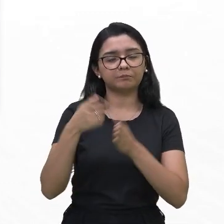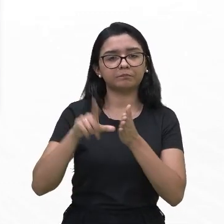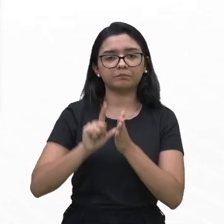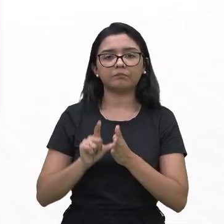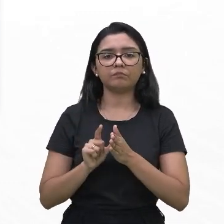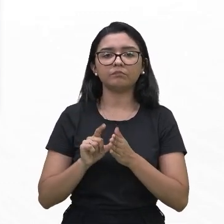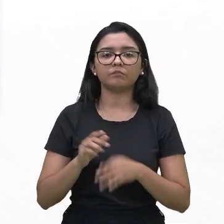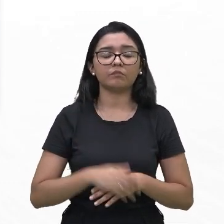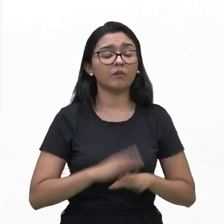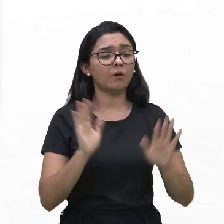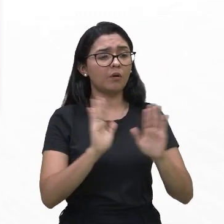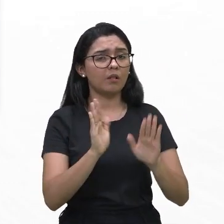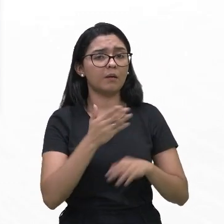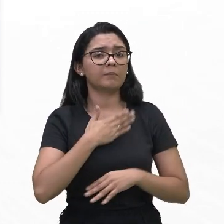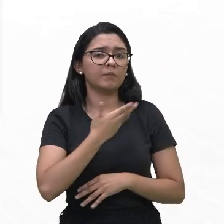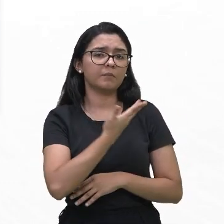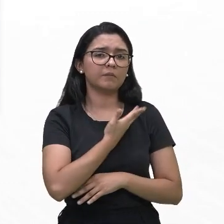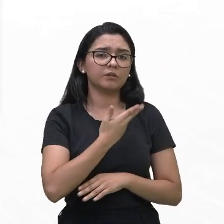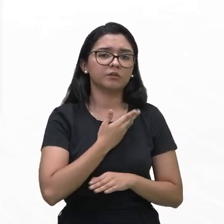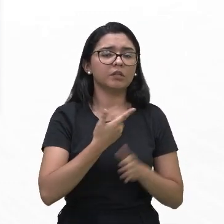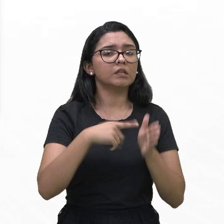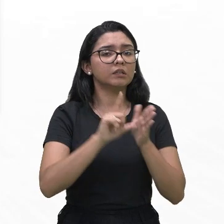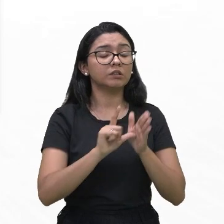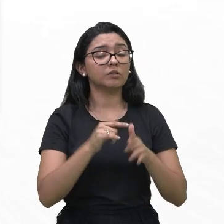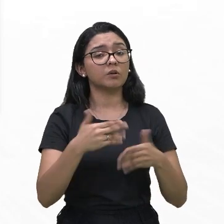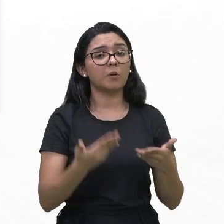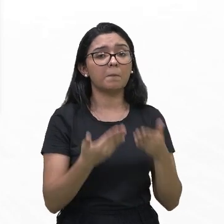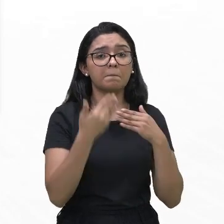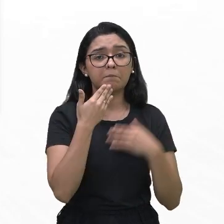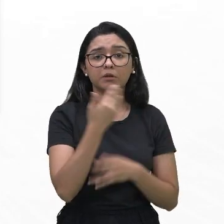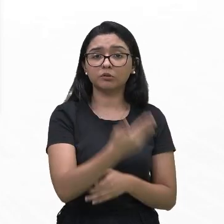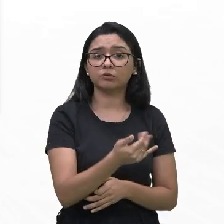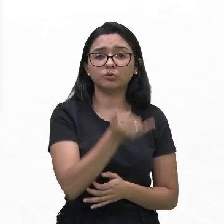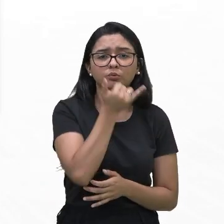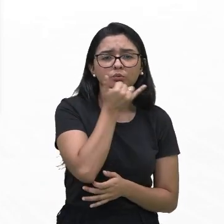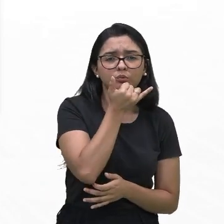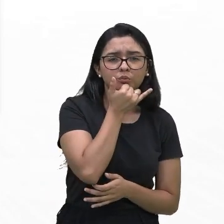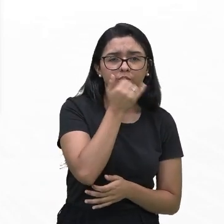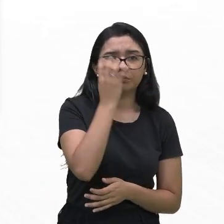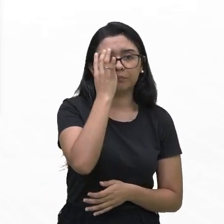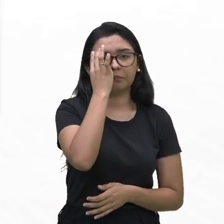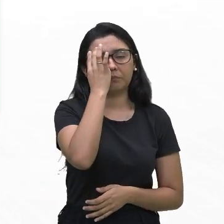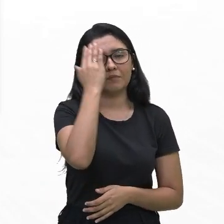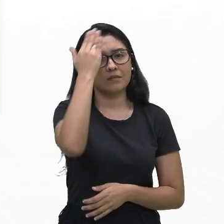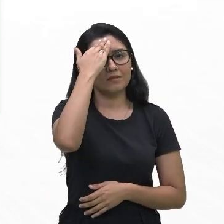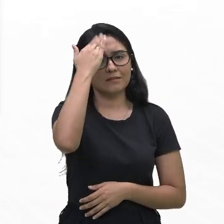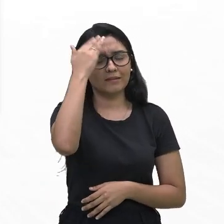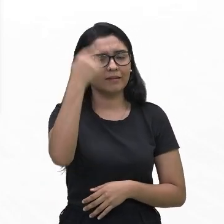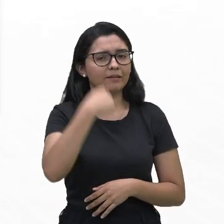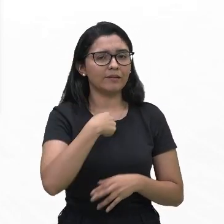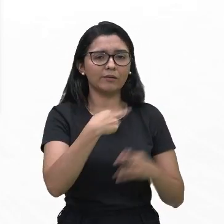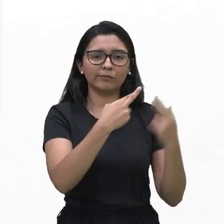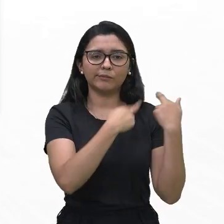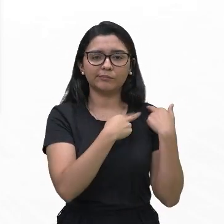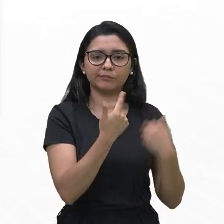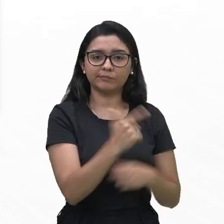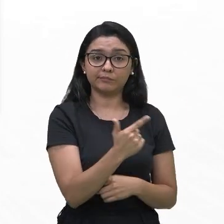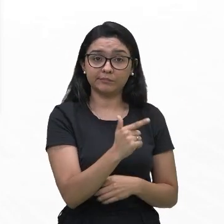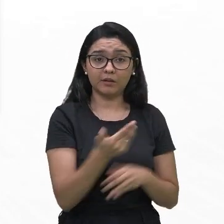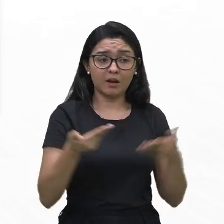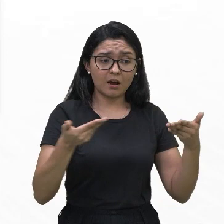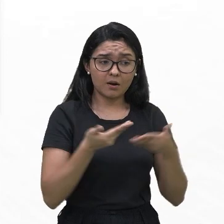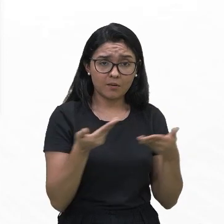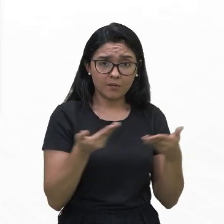minha amiga formiga. Antes de qualquer coisa, peço desculpas. Sei que agia uma irresponsável.